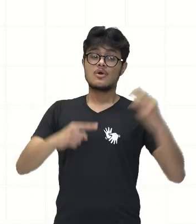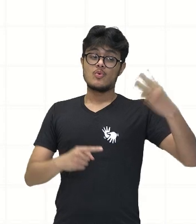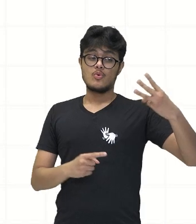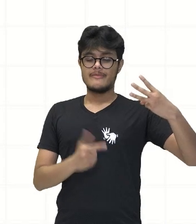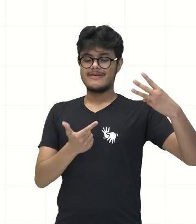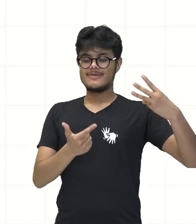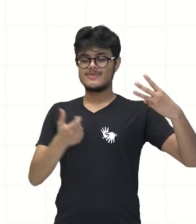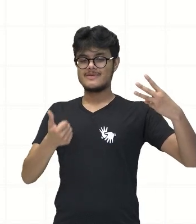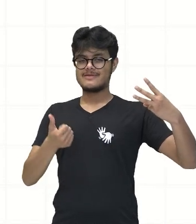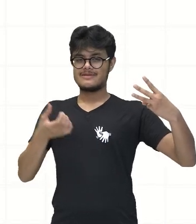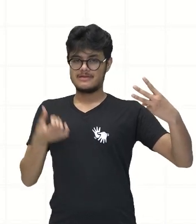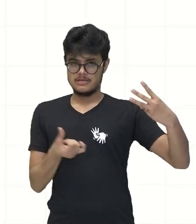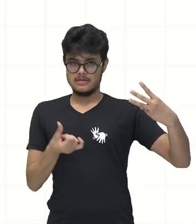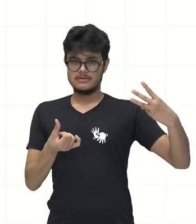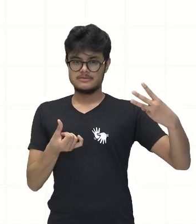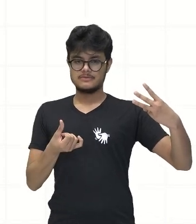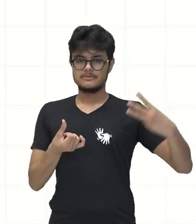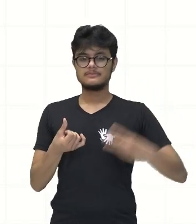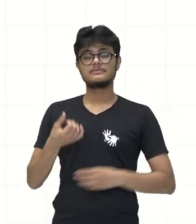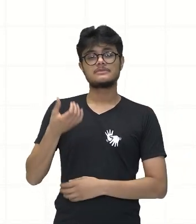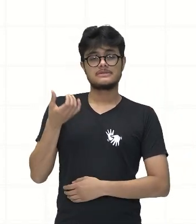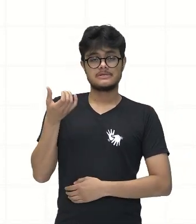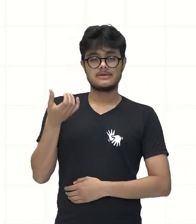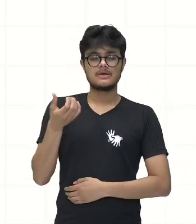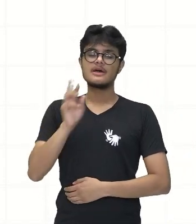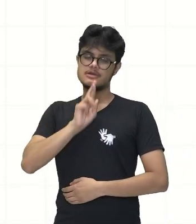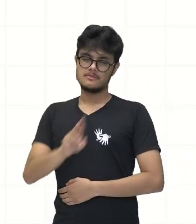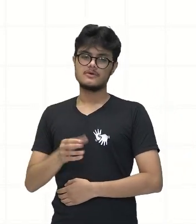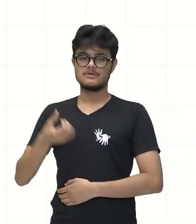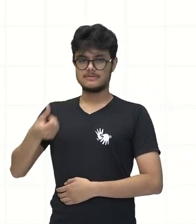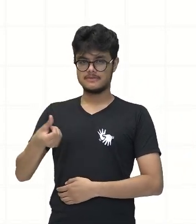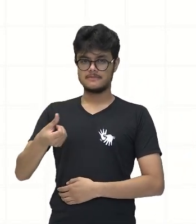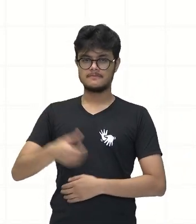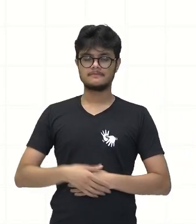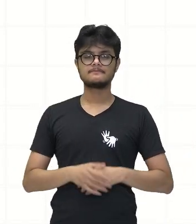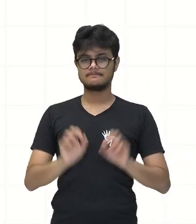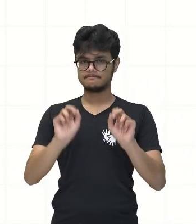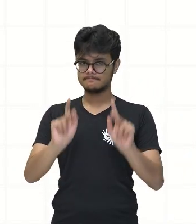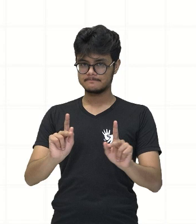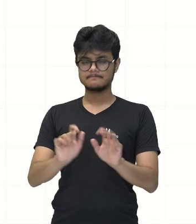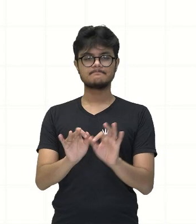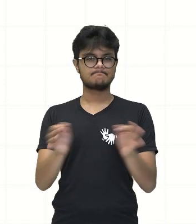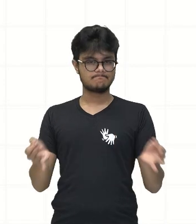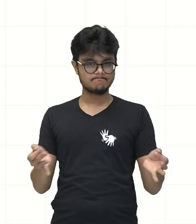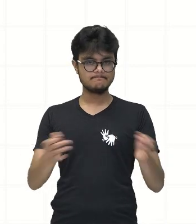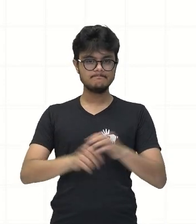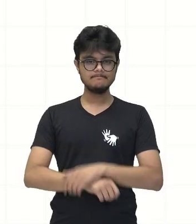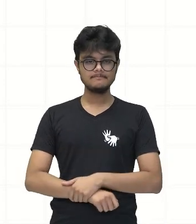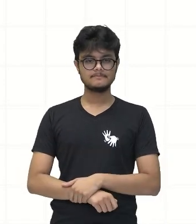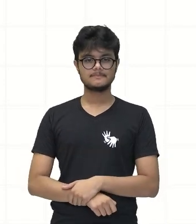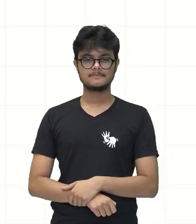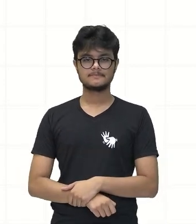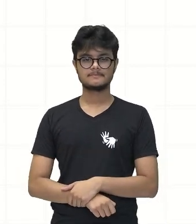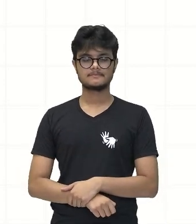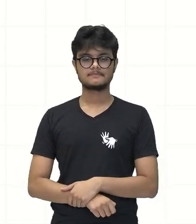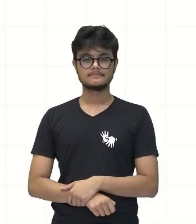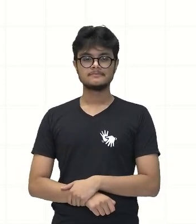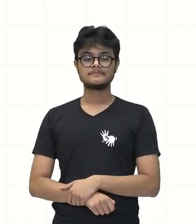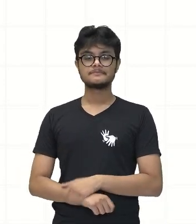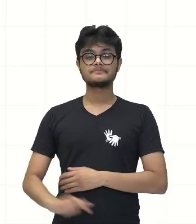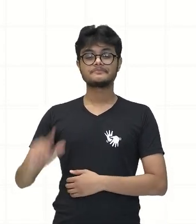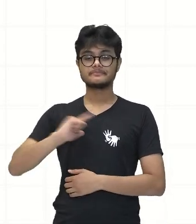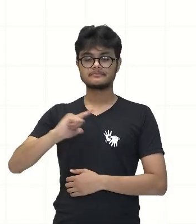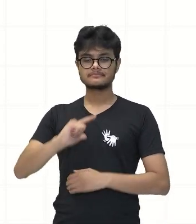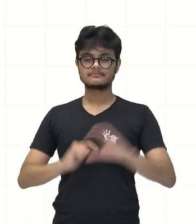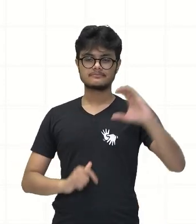216 é 6. Beleza? Tranquilo, calmos e sereno? Então, vamos para o